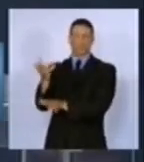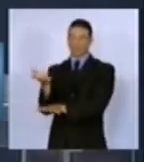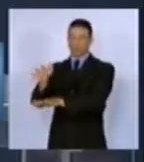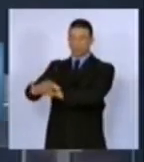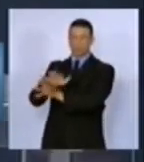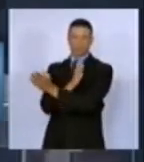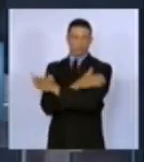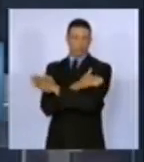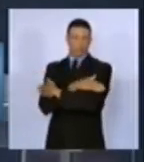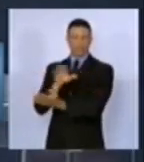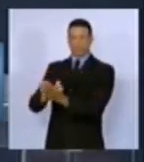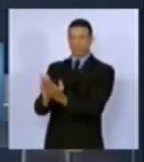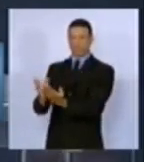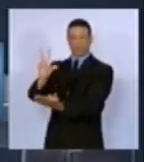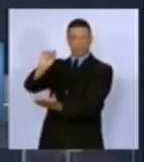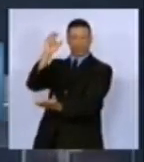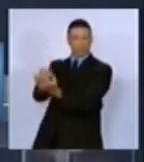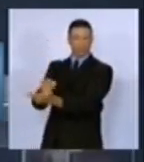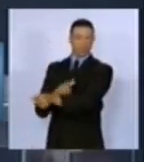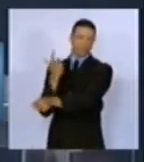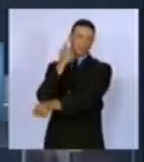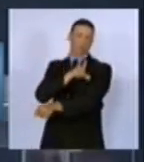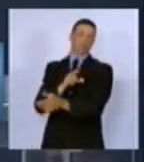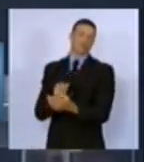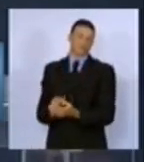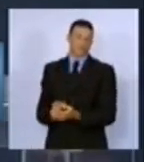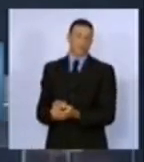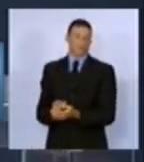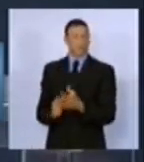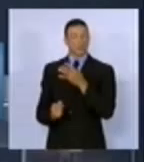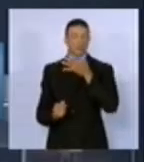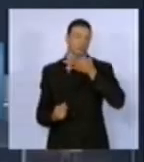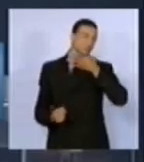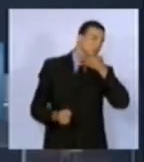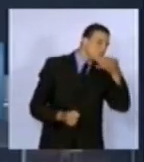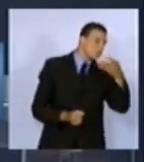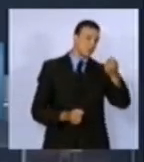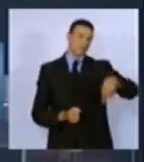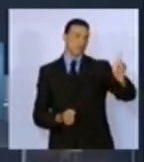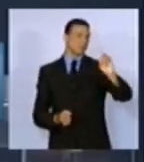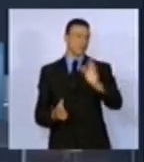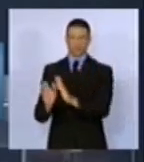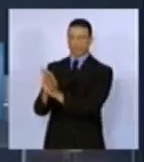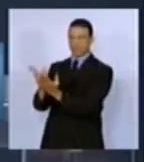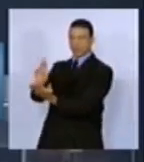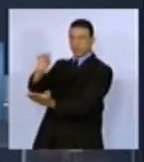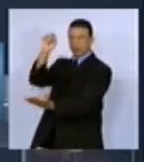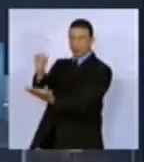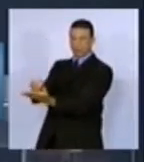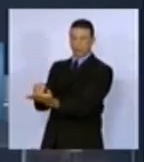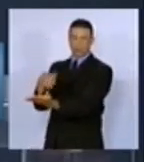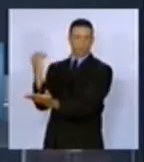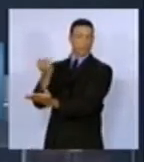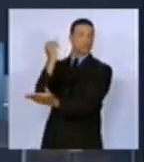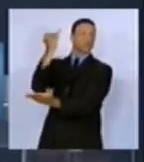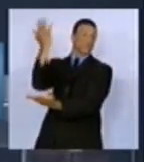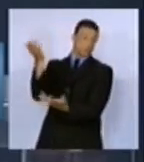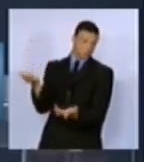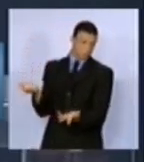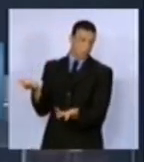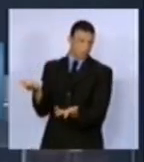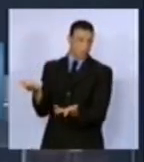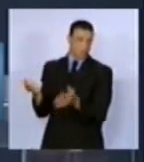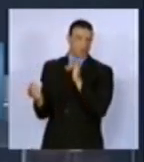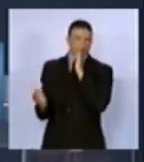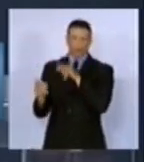emprego Eh esses Claro que eu não preciso falar aqui para essa plateia qual a importância de ter um trabalho formal e no